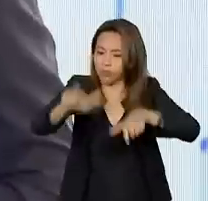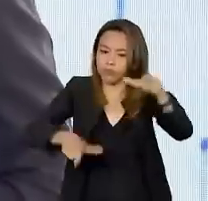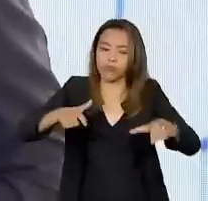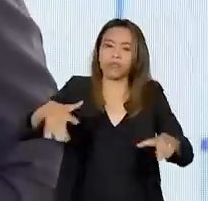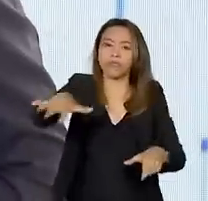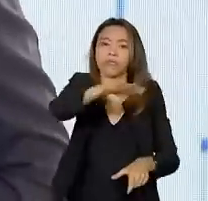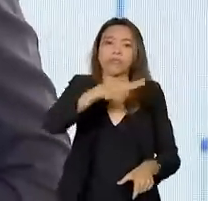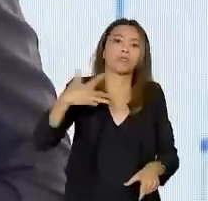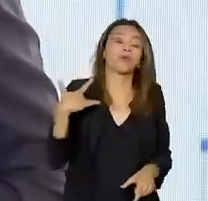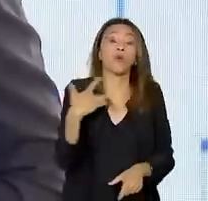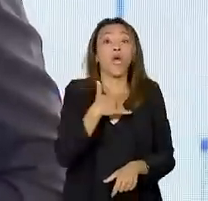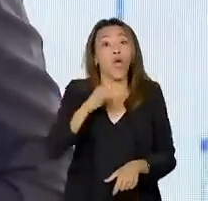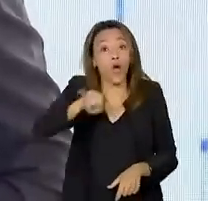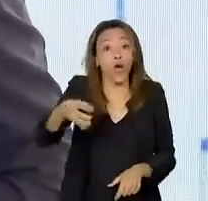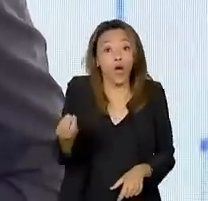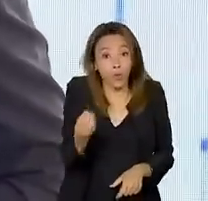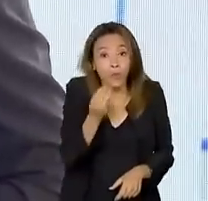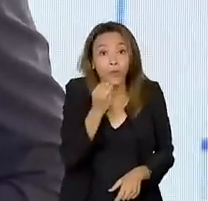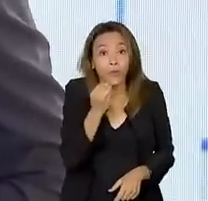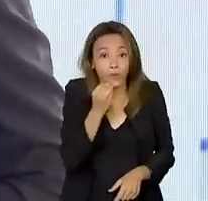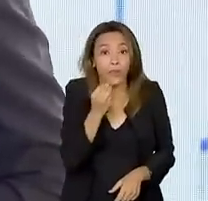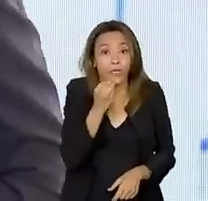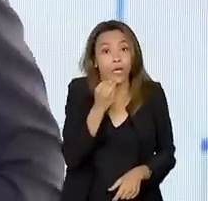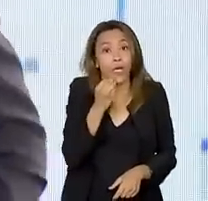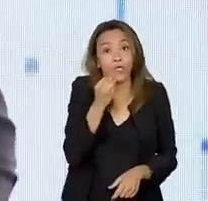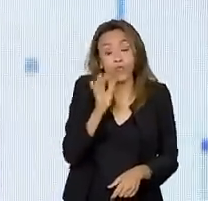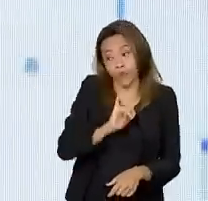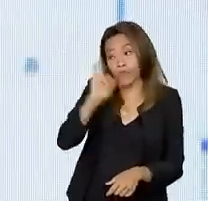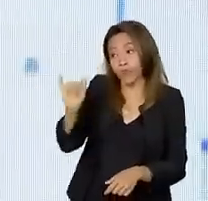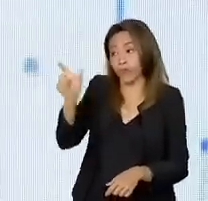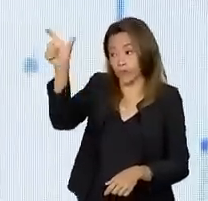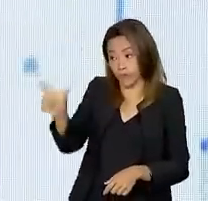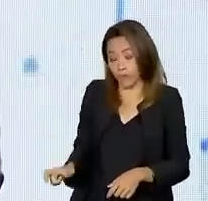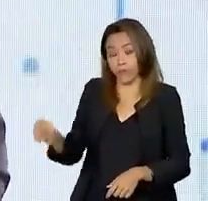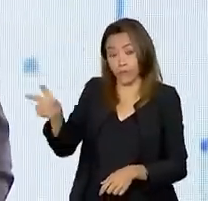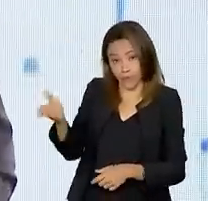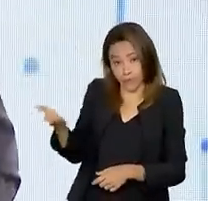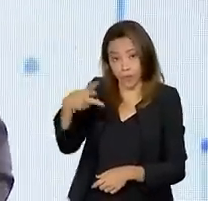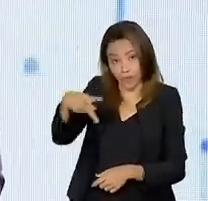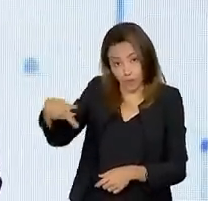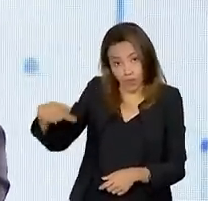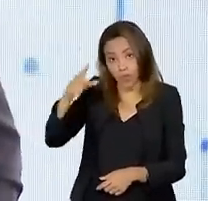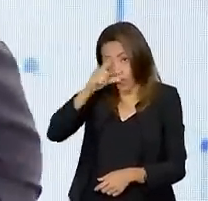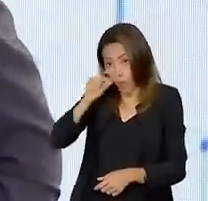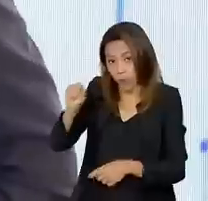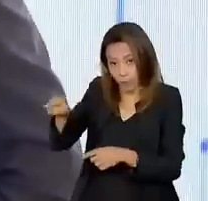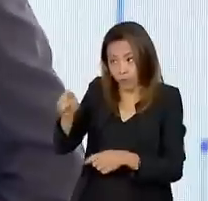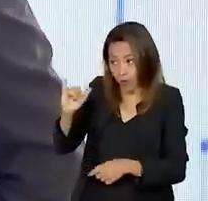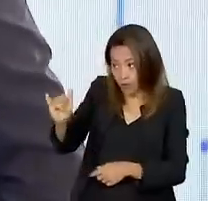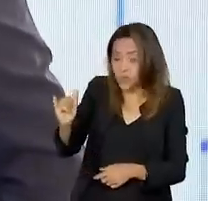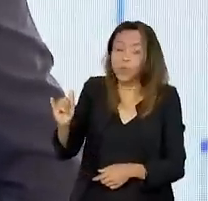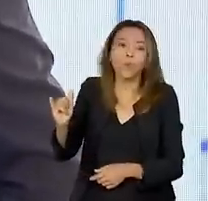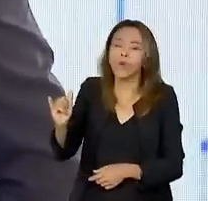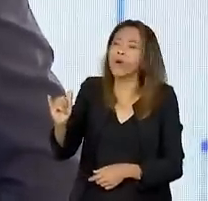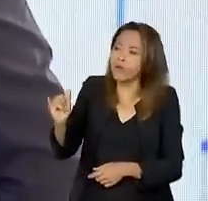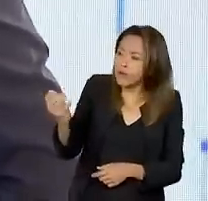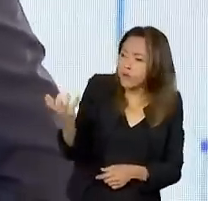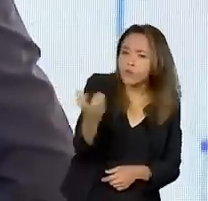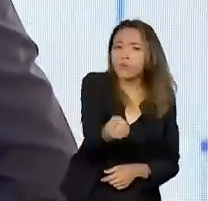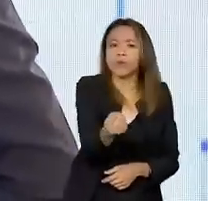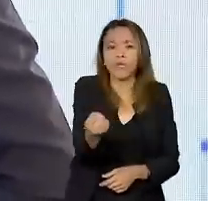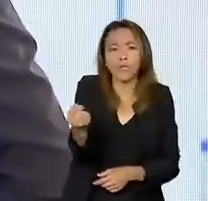ser uma oportunidade imensa, ministro Alckmin, para a gente debater como a gente